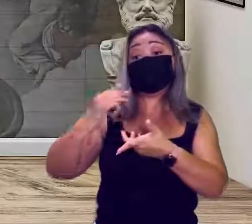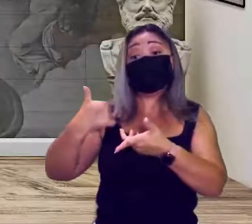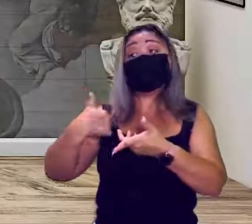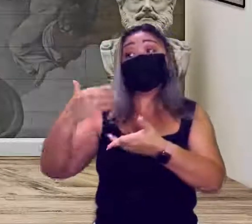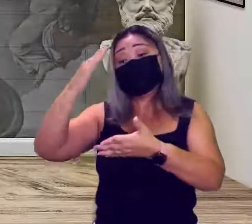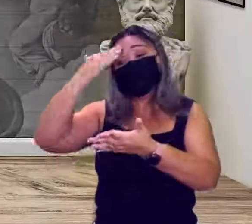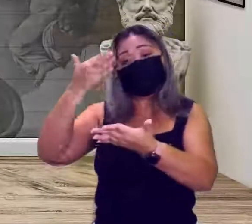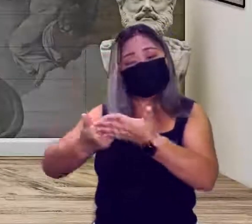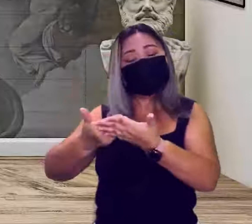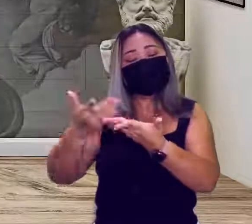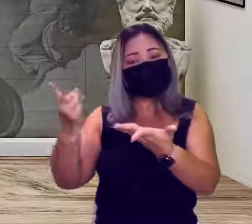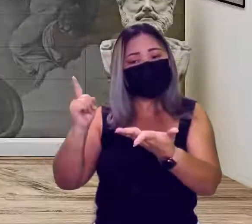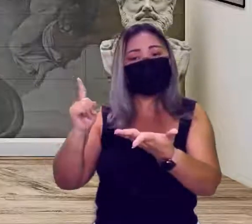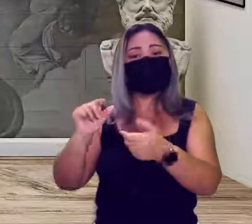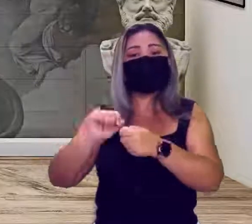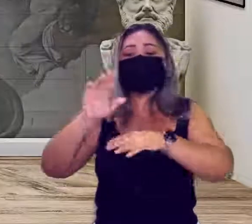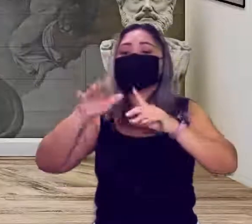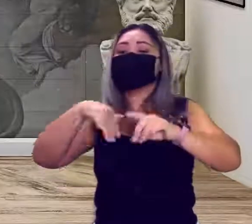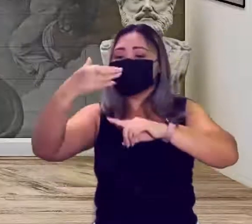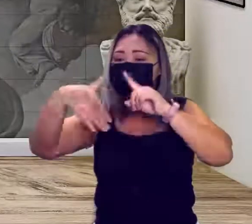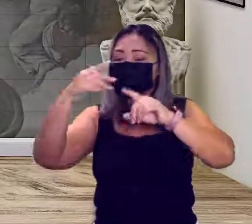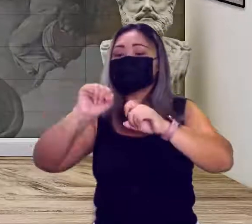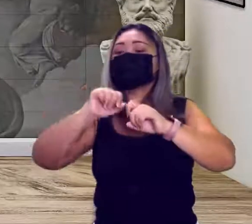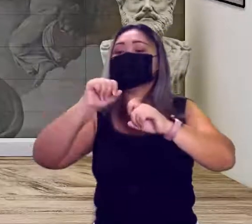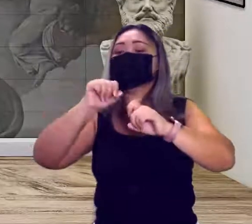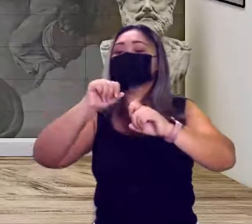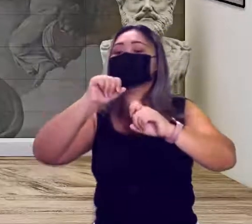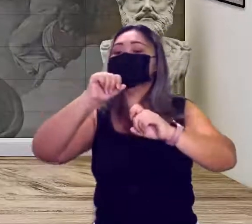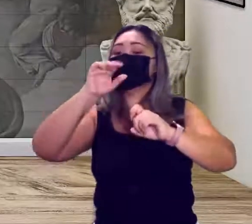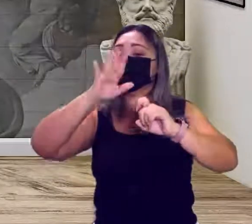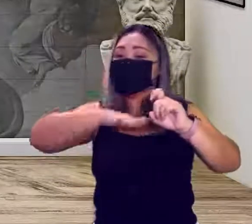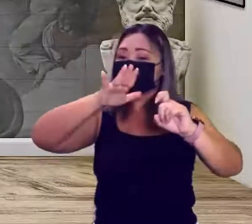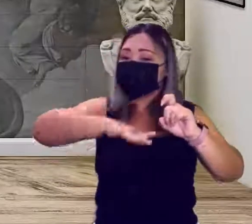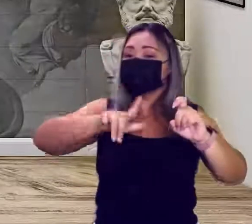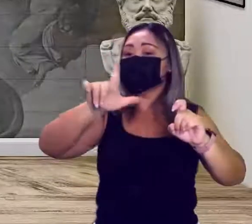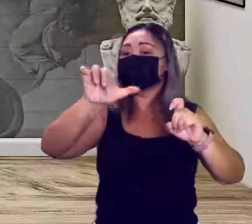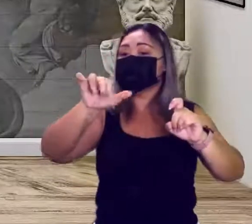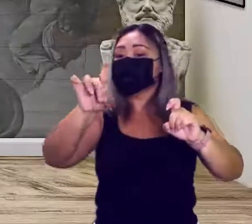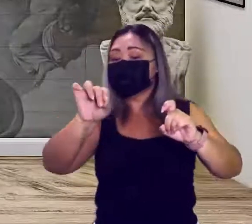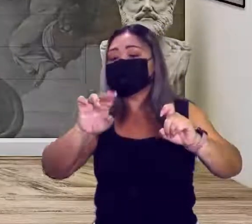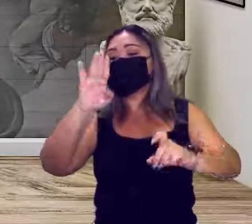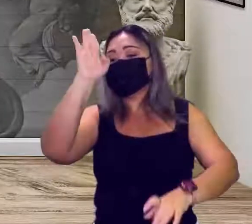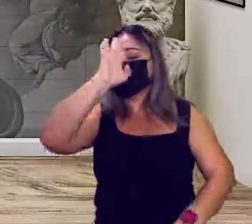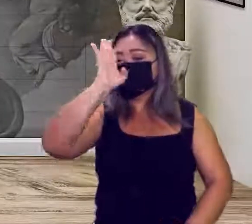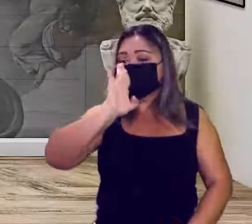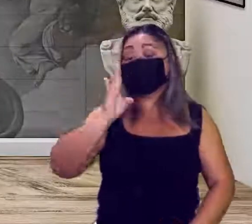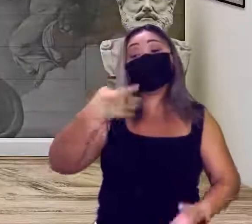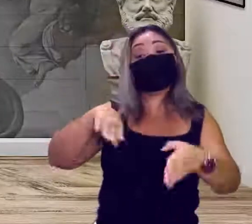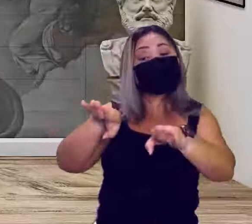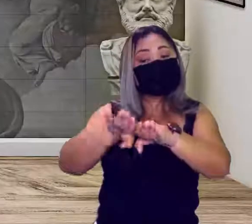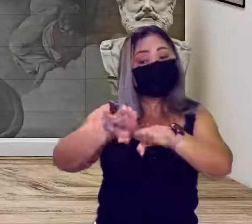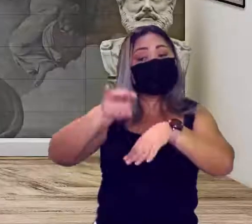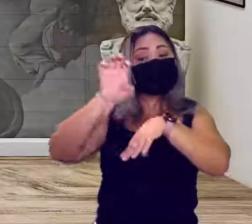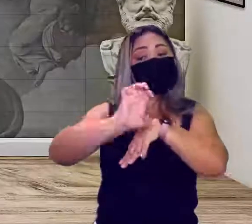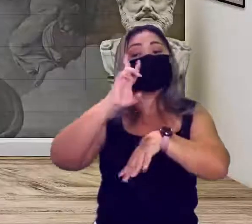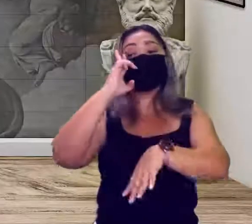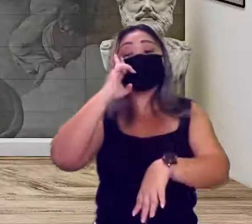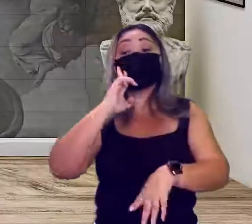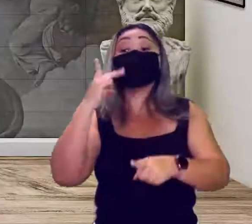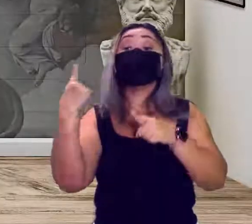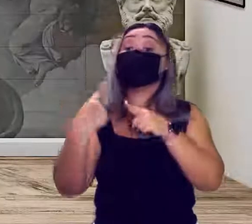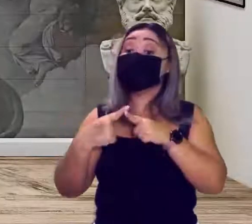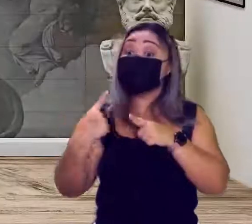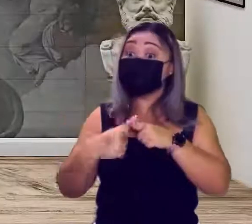gente vai ver um pouquinho também sobre a mitologia, as lendas, o folclore brasileiro e também do estado de Rondônia, não é mesmo?